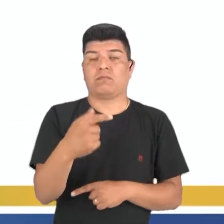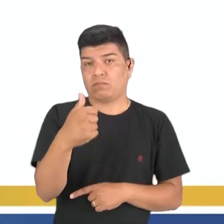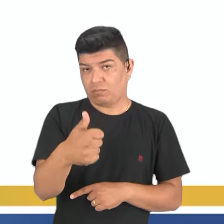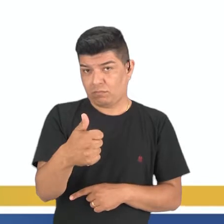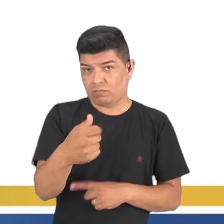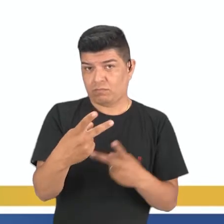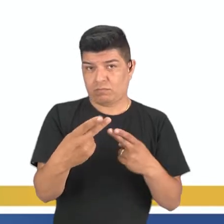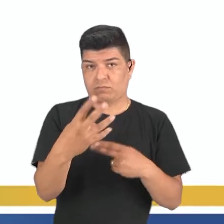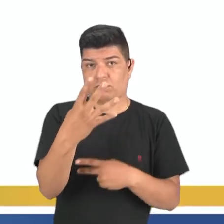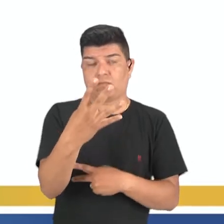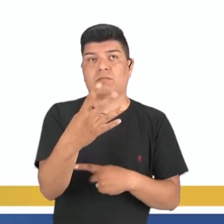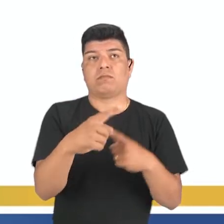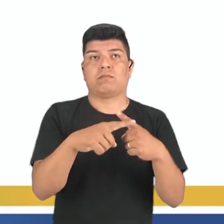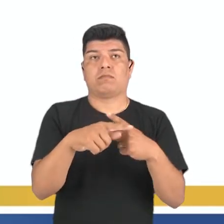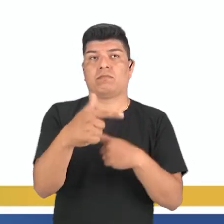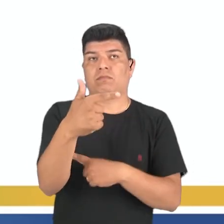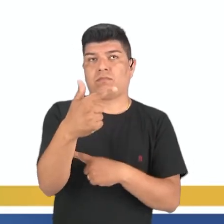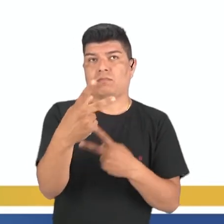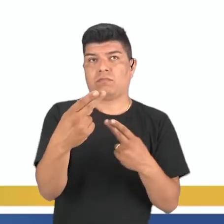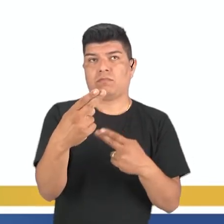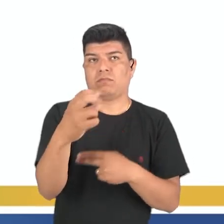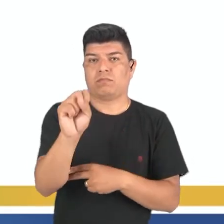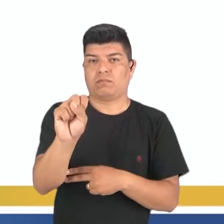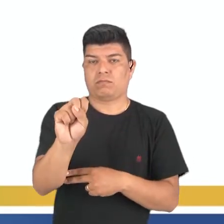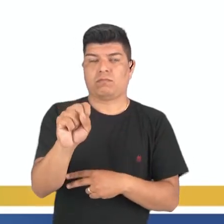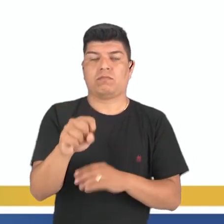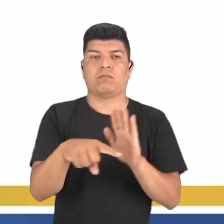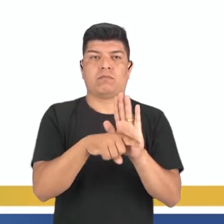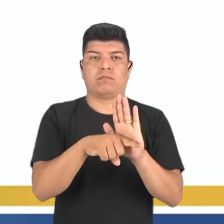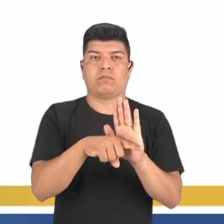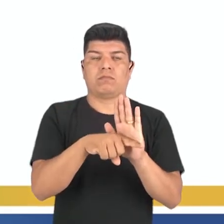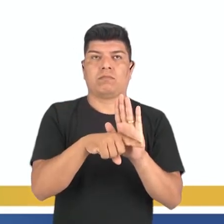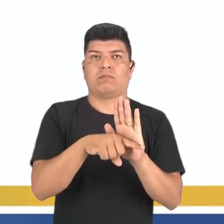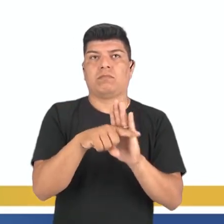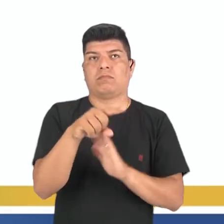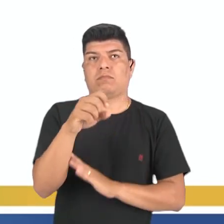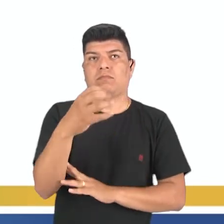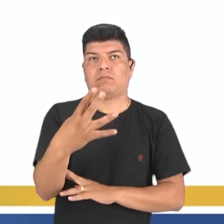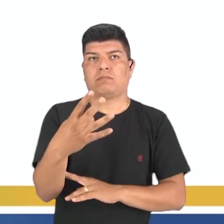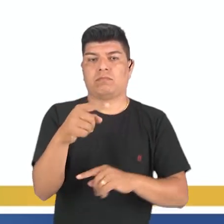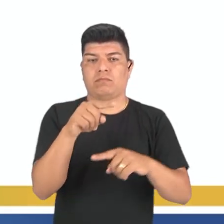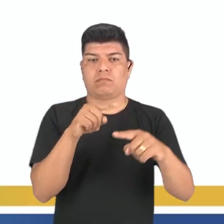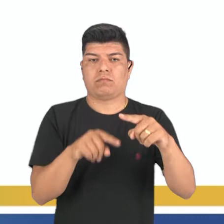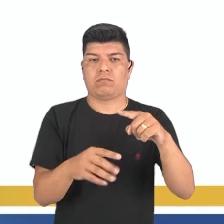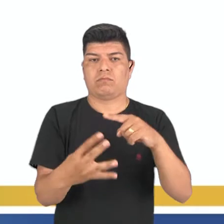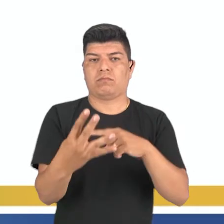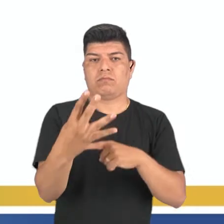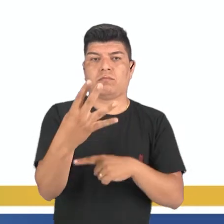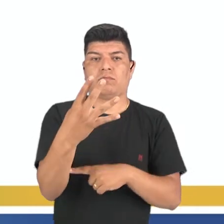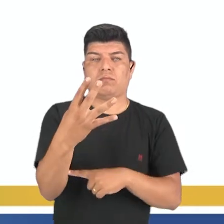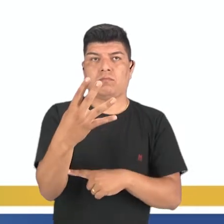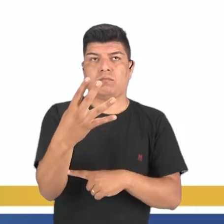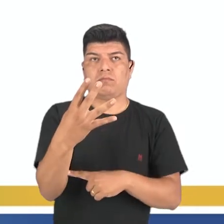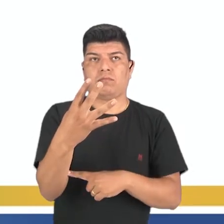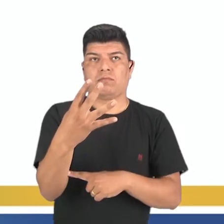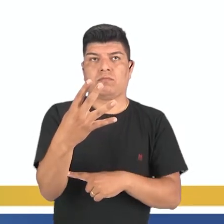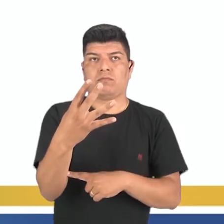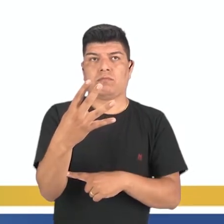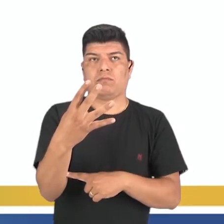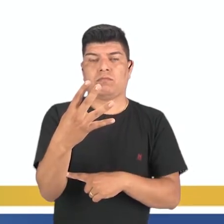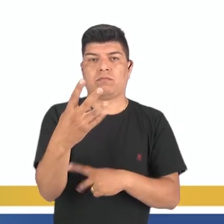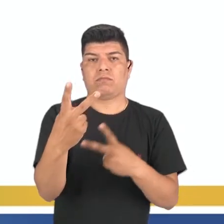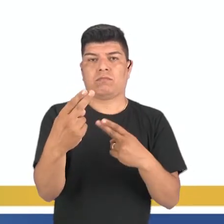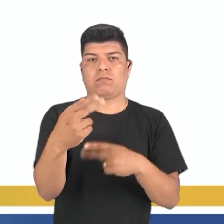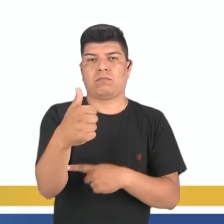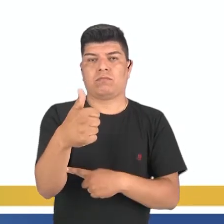dá 4. 4 vezes 2, 8. Menos 4 4 dividido